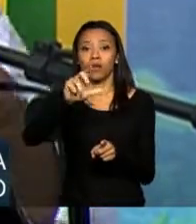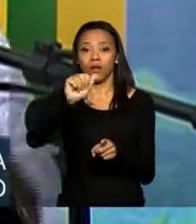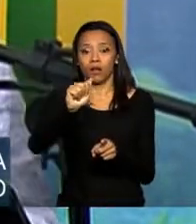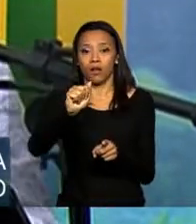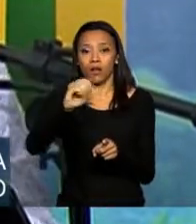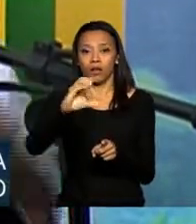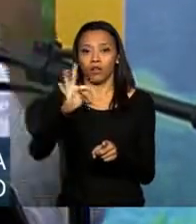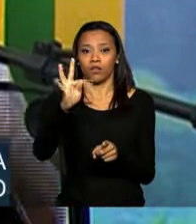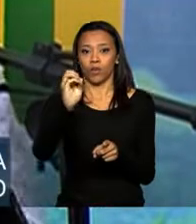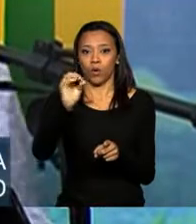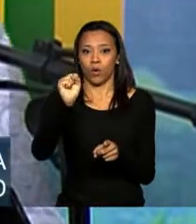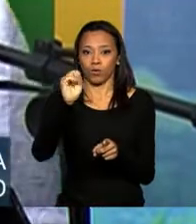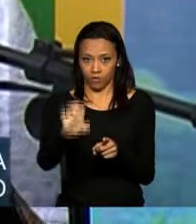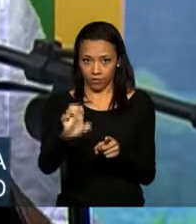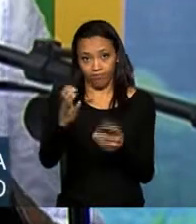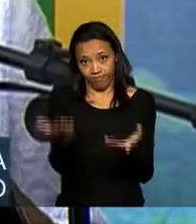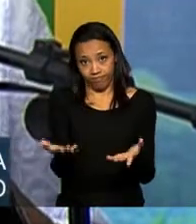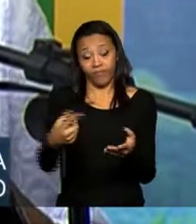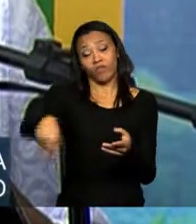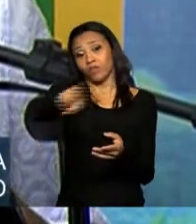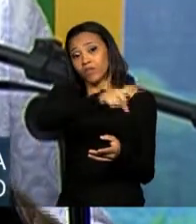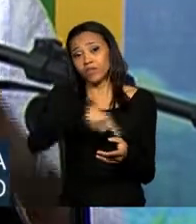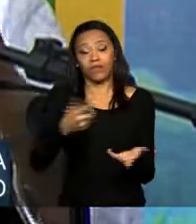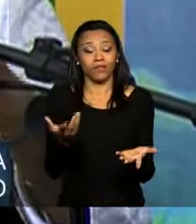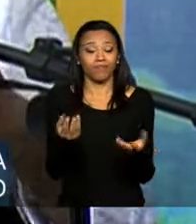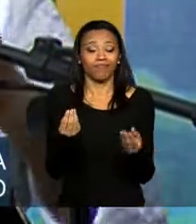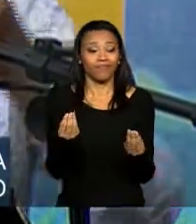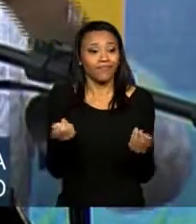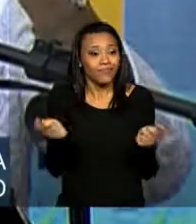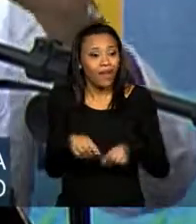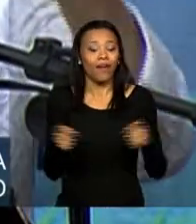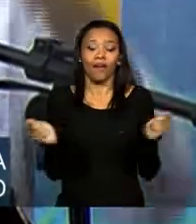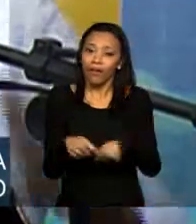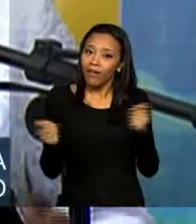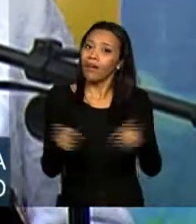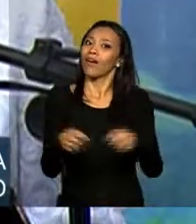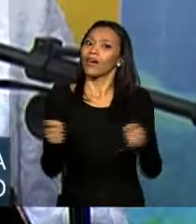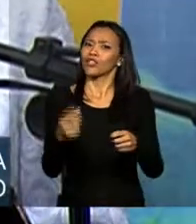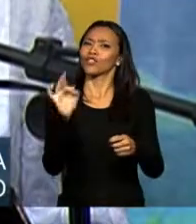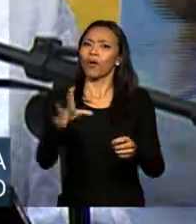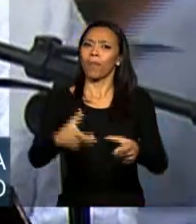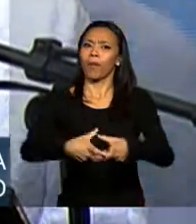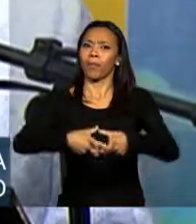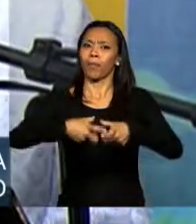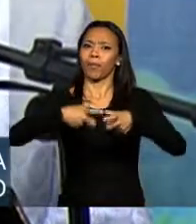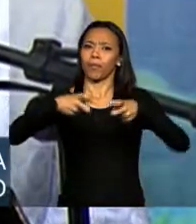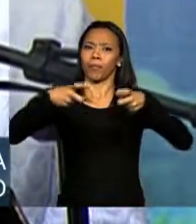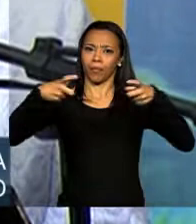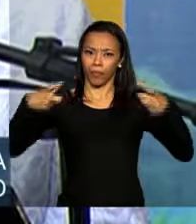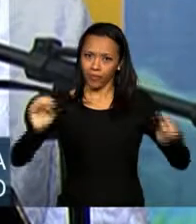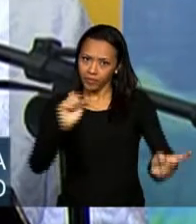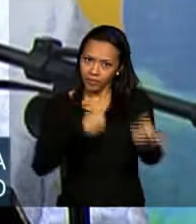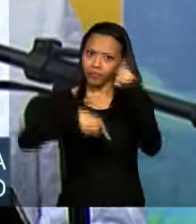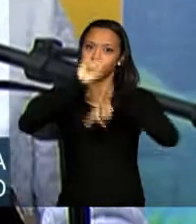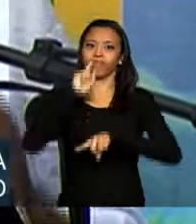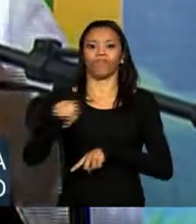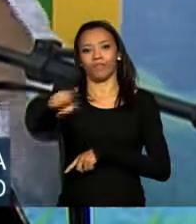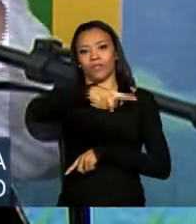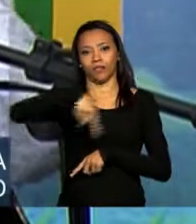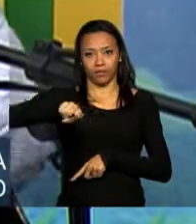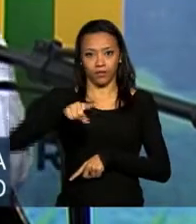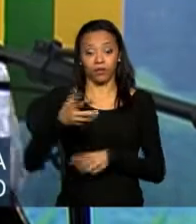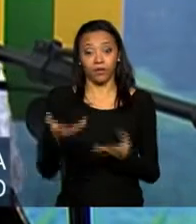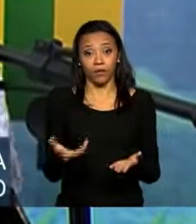aqui tem todas as condições para daqui só crescer mas aí eu quero dizer o seguinte